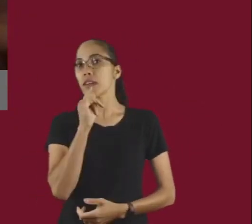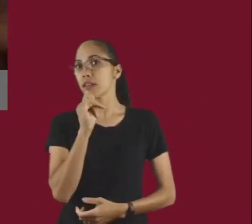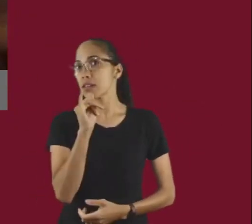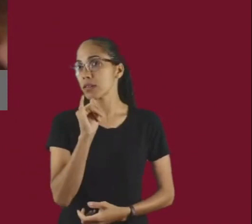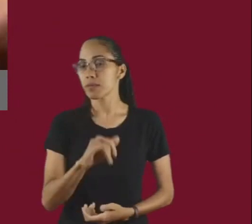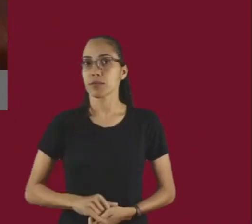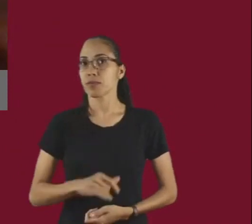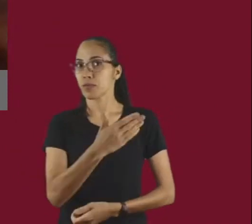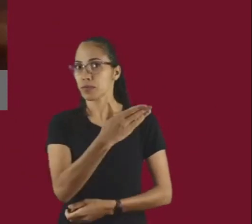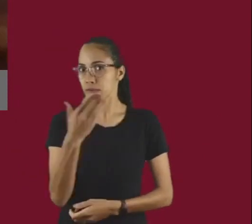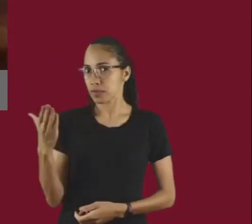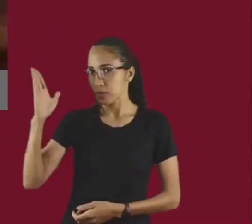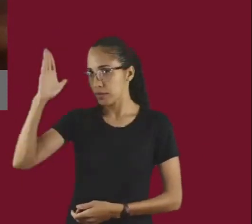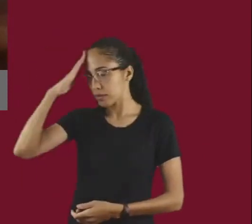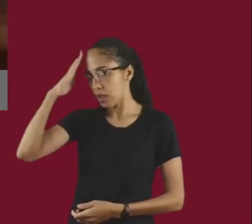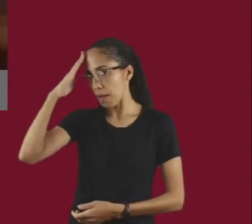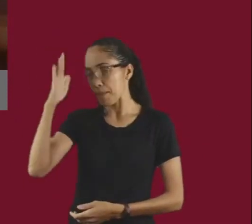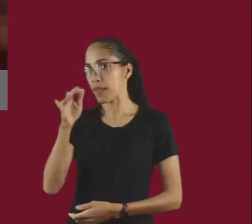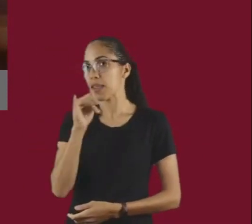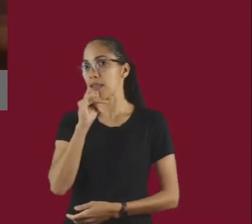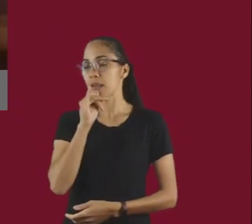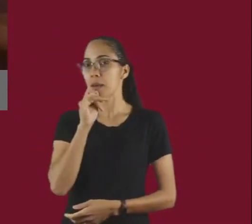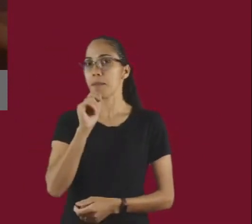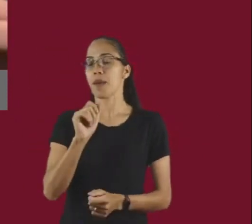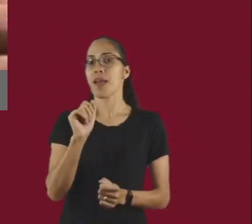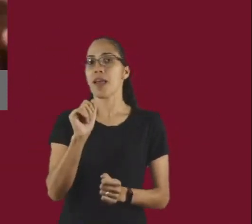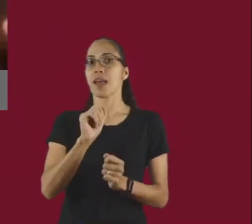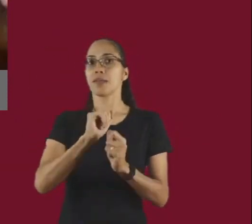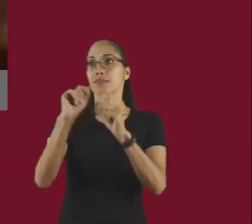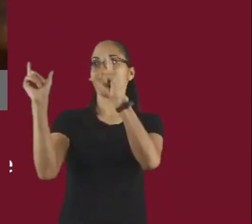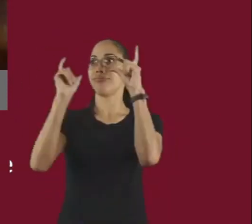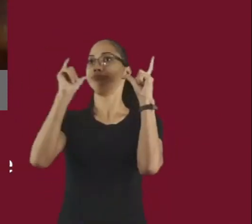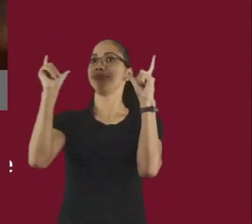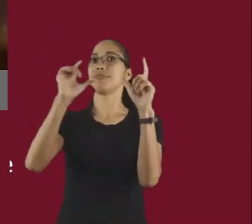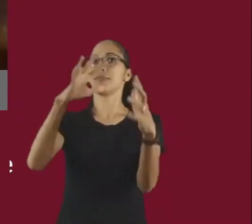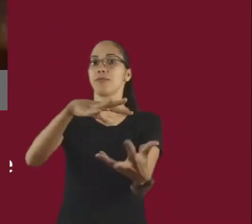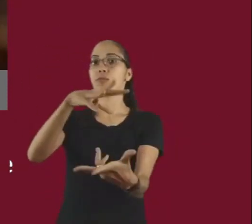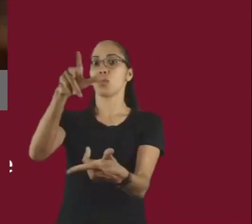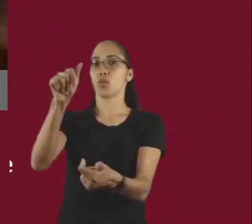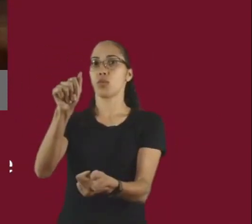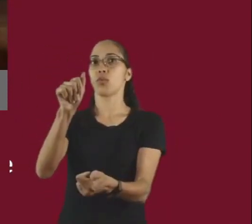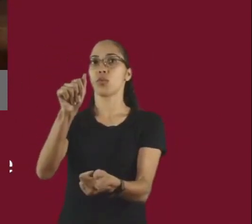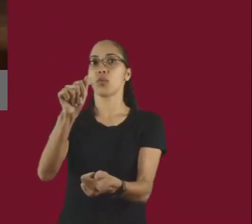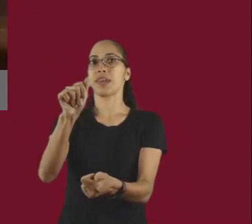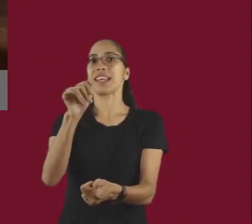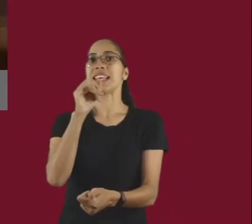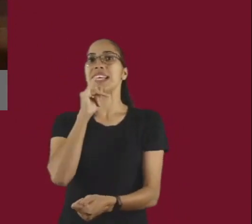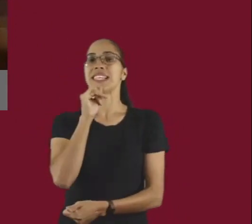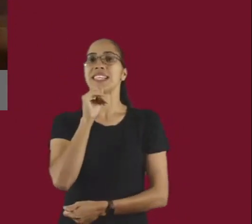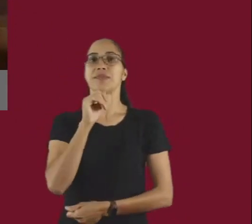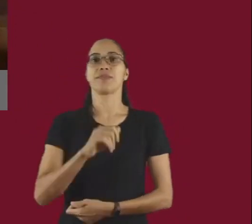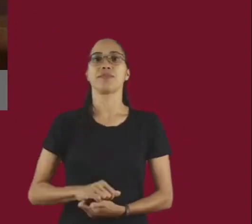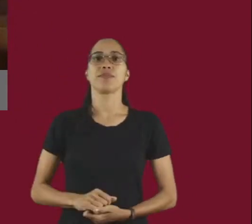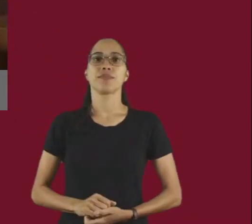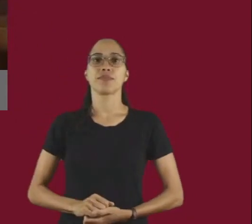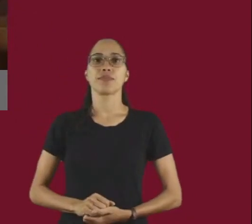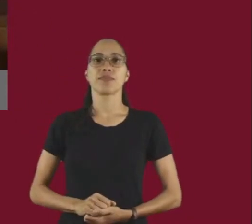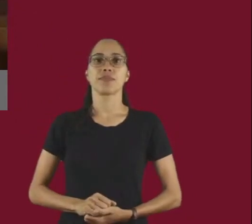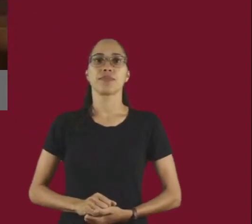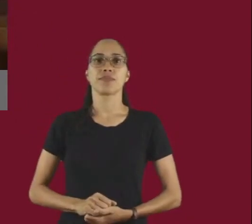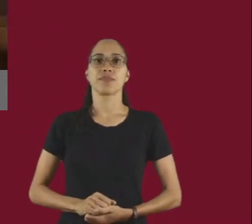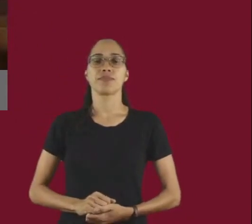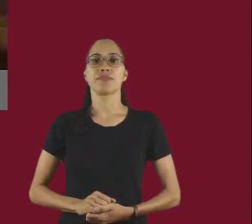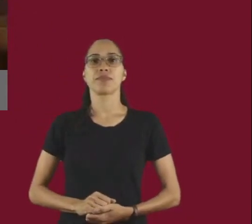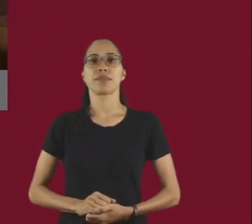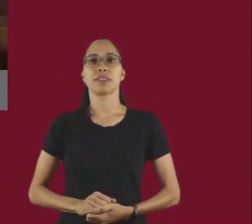mundo sabe, porque chamou a atenção do mundo, literalmente do mundo inteiro, que foi o genocídio Yanomami, né? A gente, em